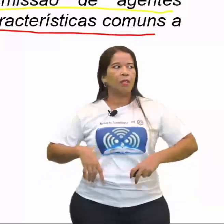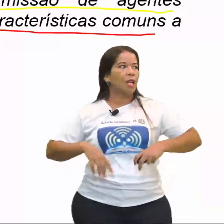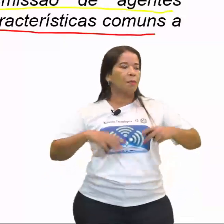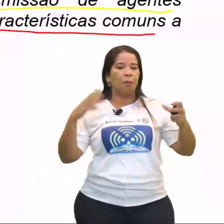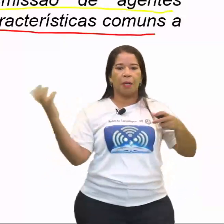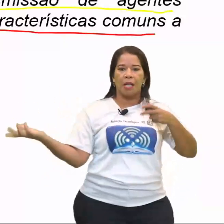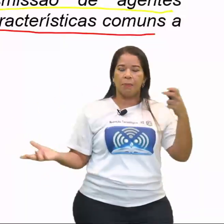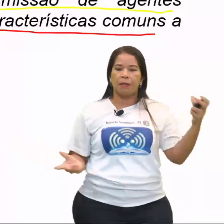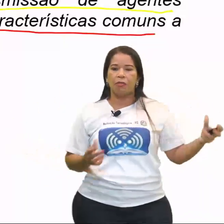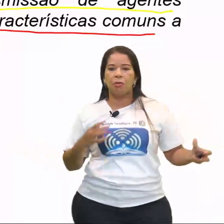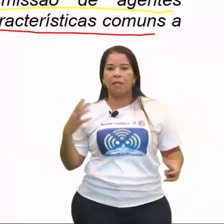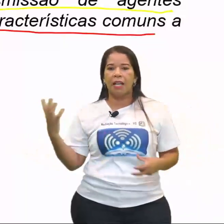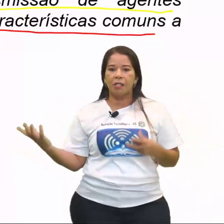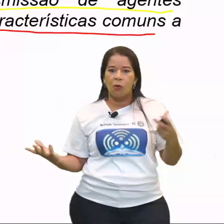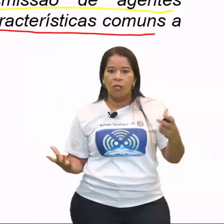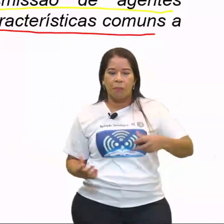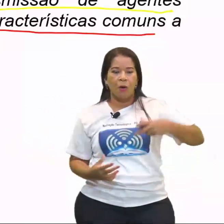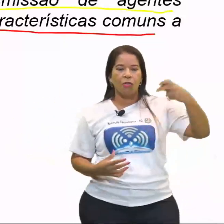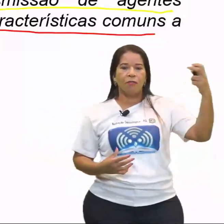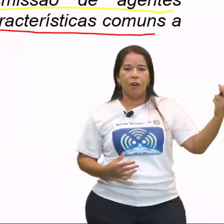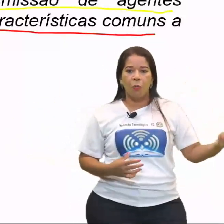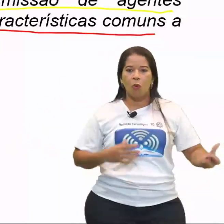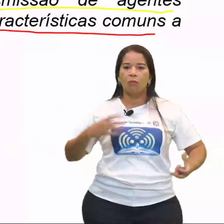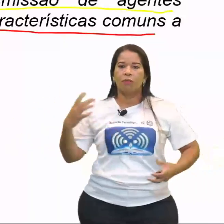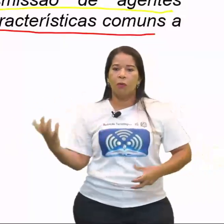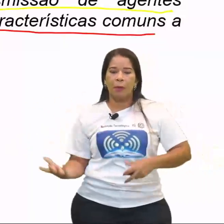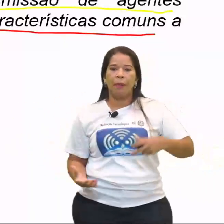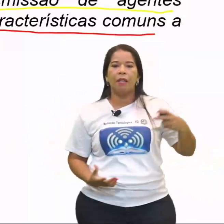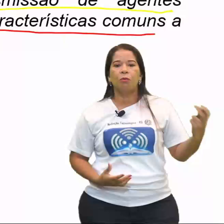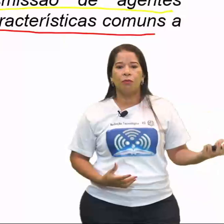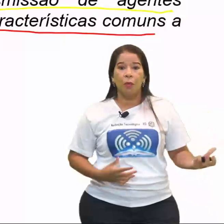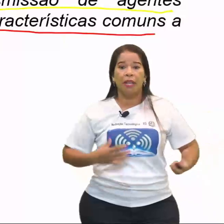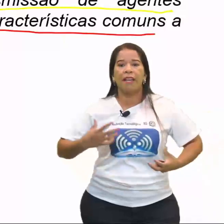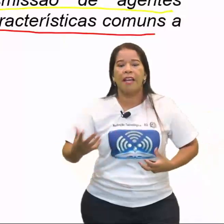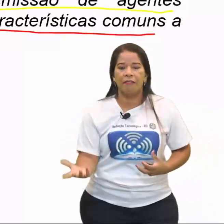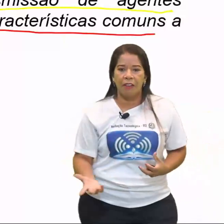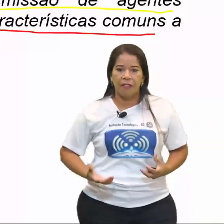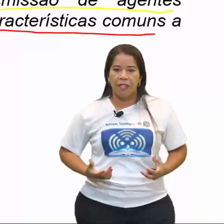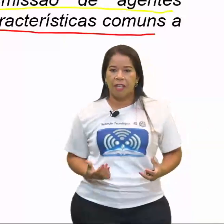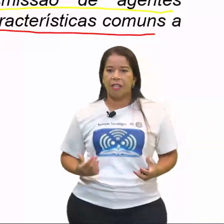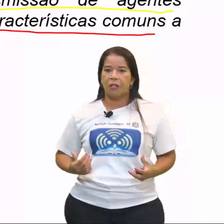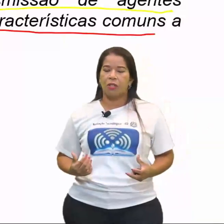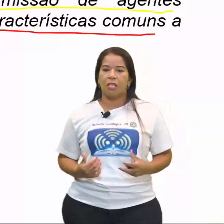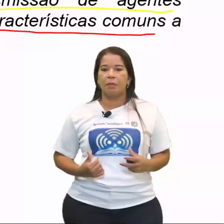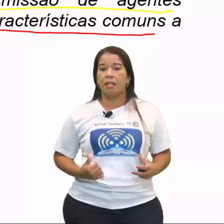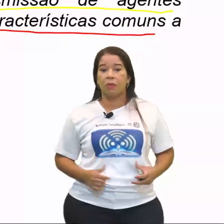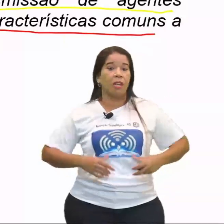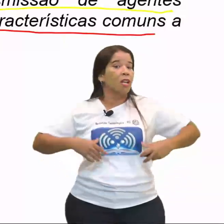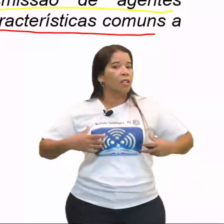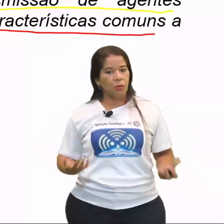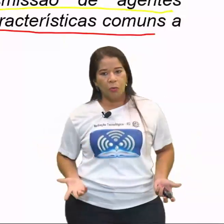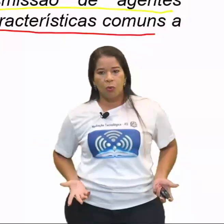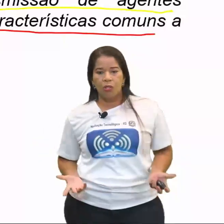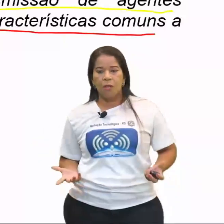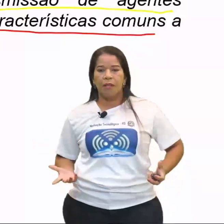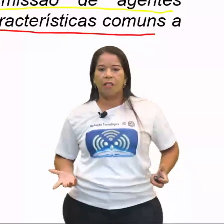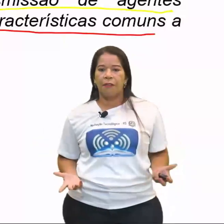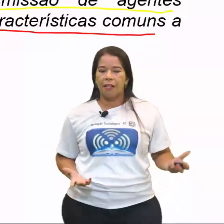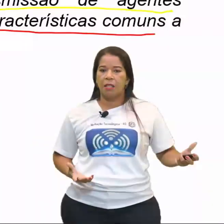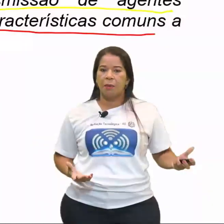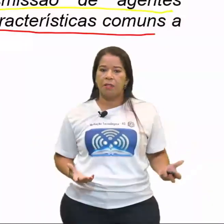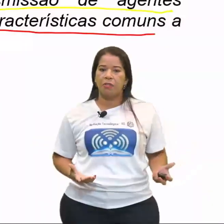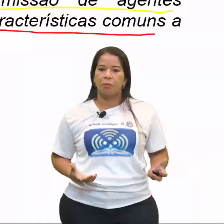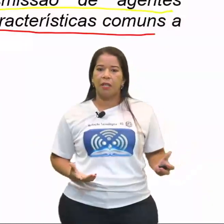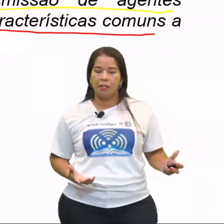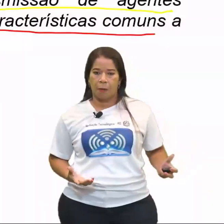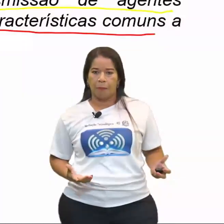Beleza? Por exemplo, aspectos de migrações, para onde vão, quando vão, que período vão, quem é que vai fazer essa realização dessas migrações? Não são todos os animais que